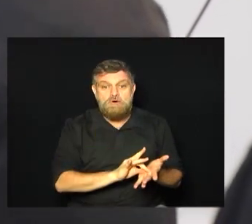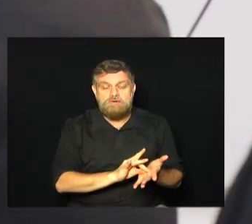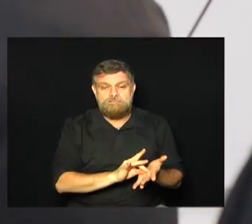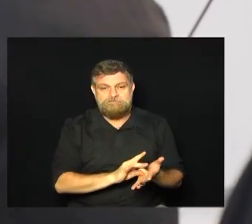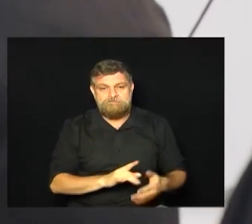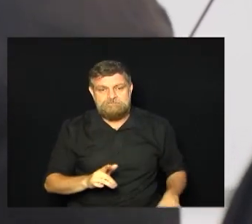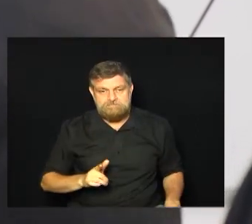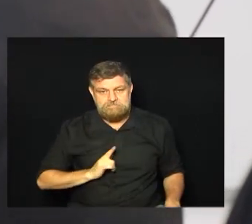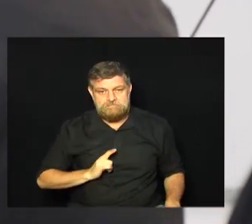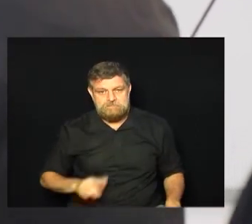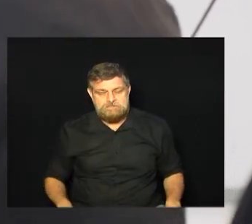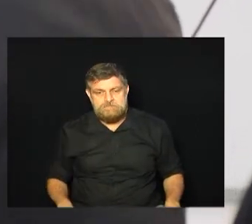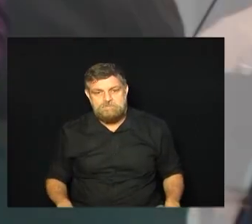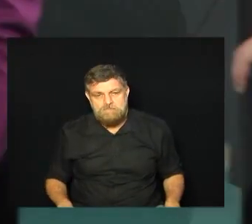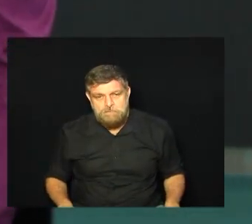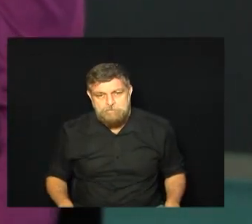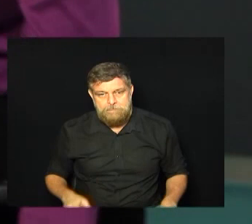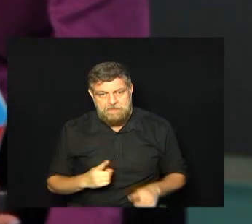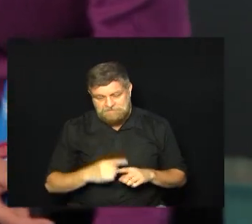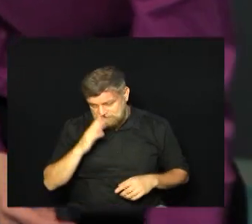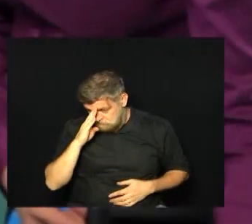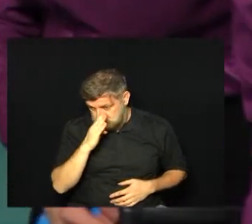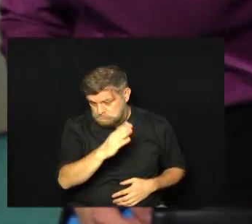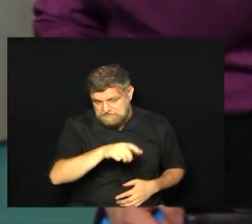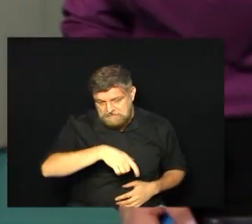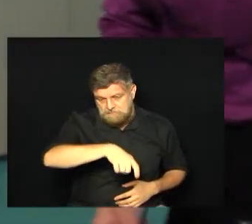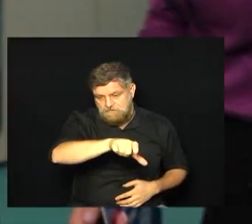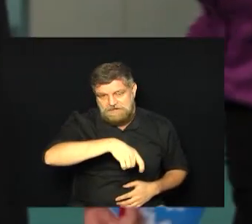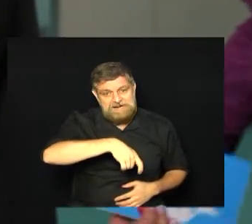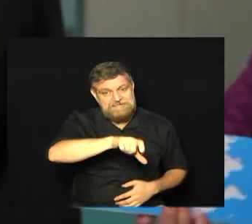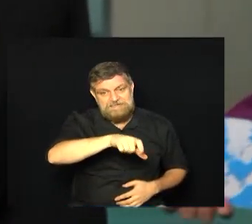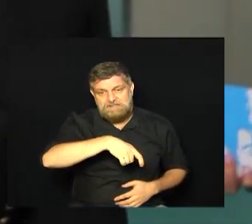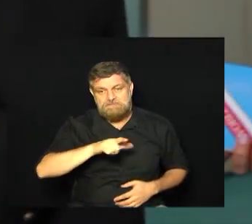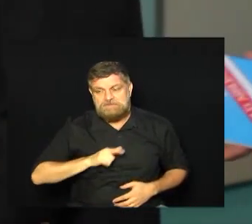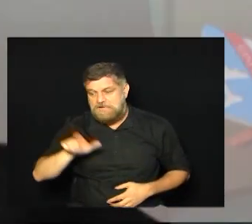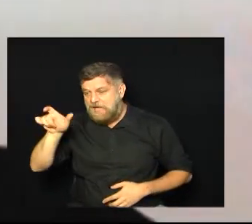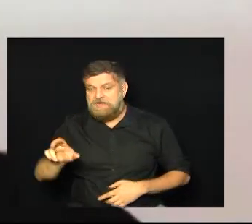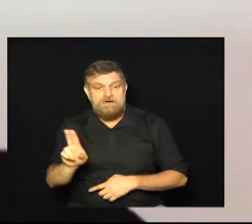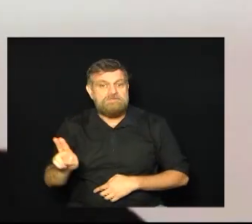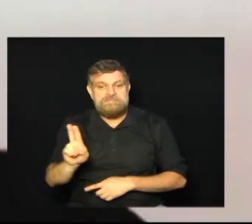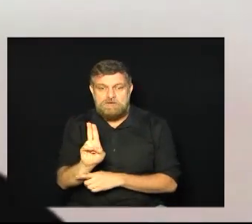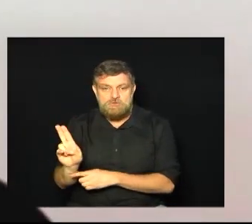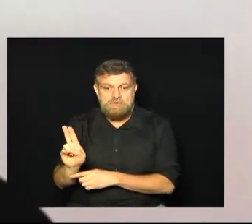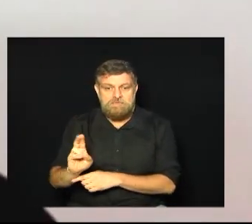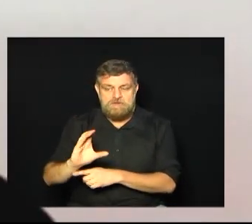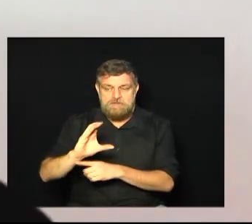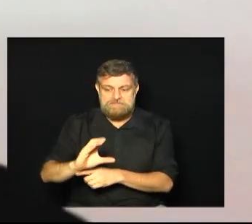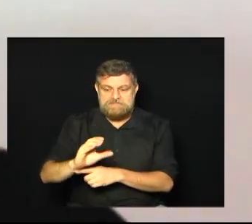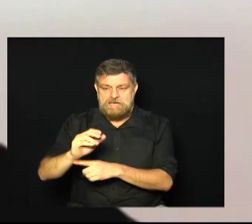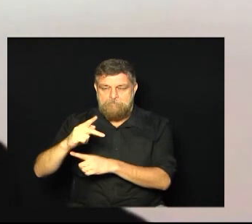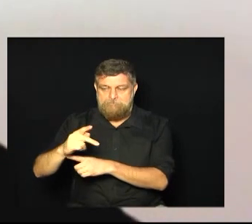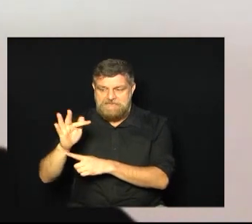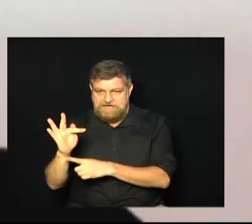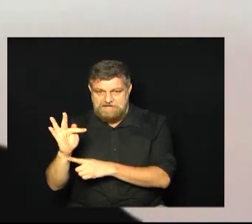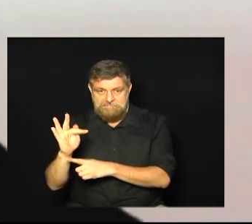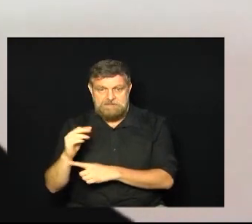Então isso tem, né? Porque já vai direto para o titular, não vai nem ficar com elas mesmo, elas usando o próprio nome, o CPF, vai para o titular. Então